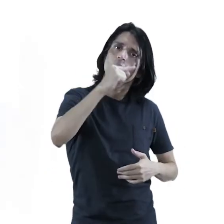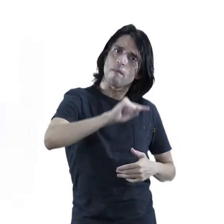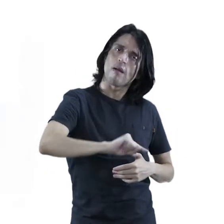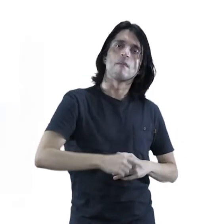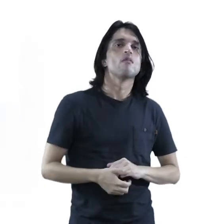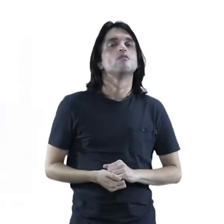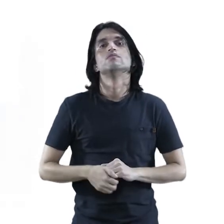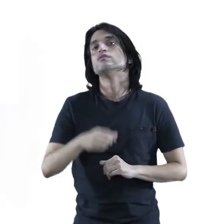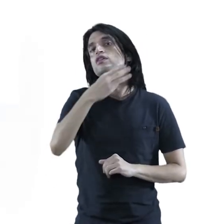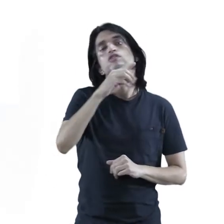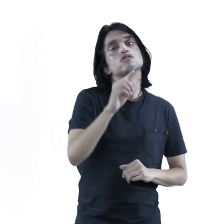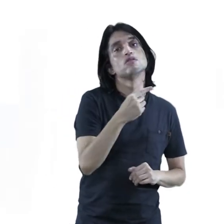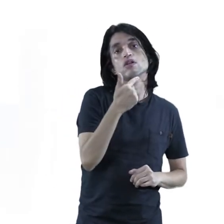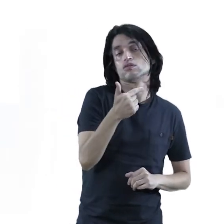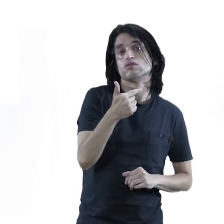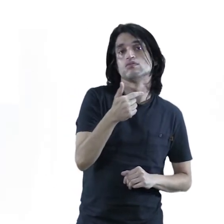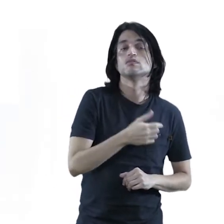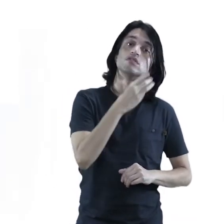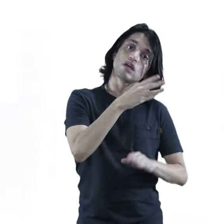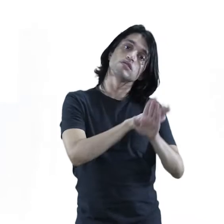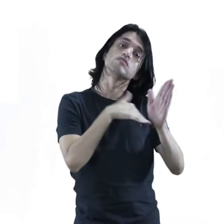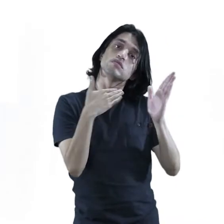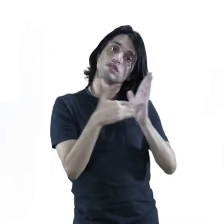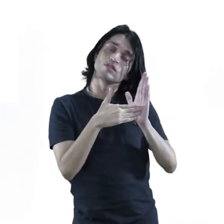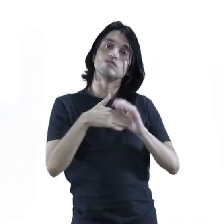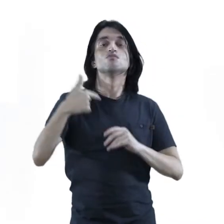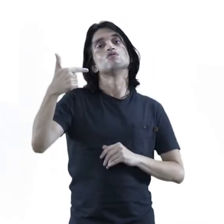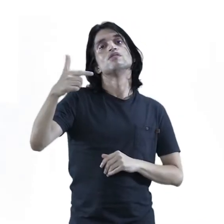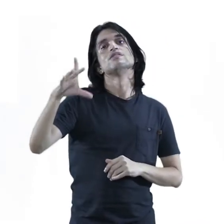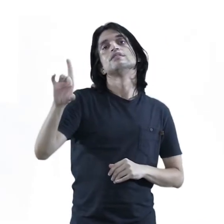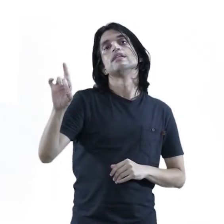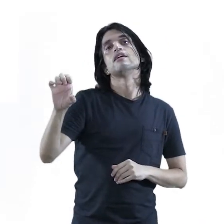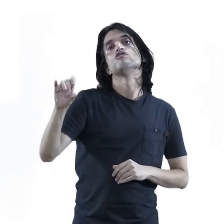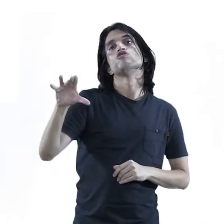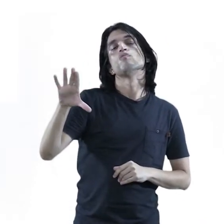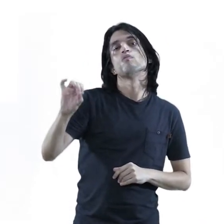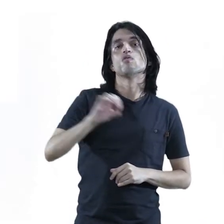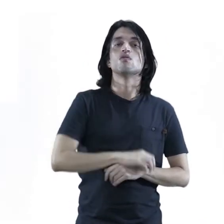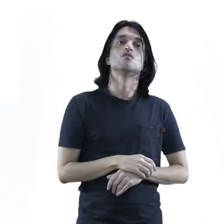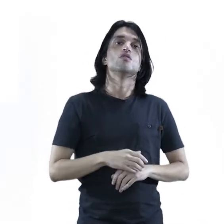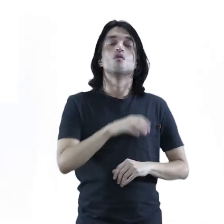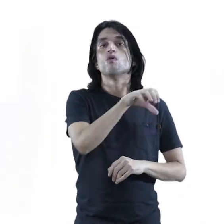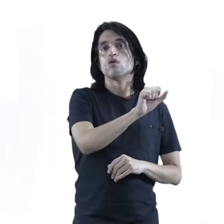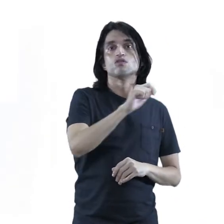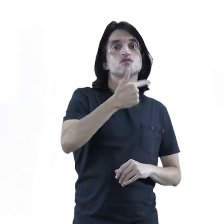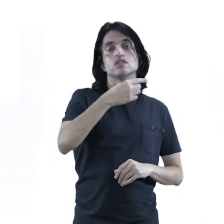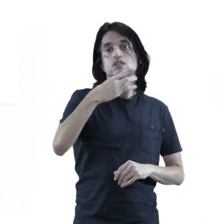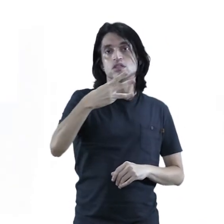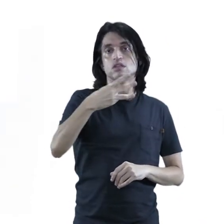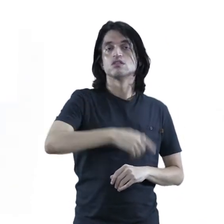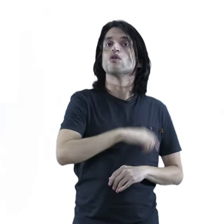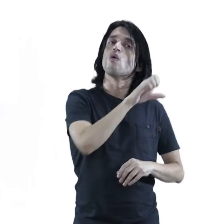milionésimos. Sendo assim, por diante. Exemplo: 3,2, 3 inteiros e 2